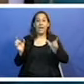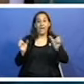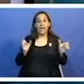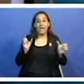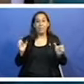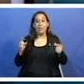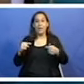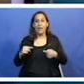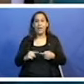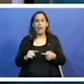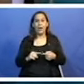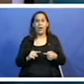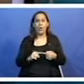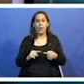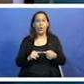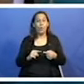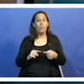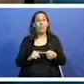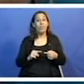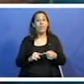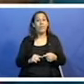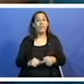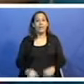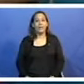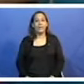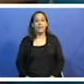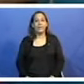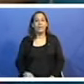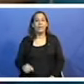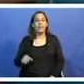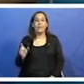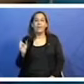Ler, saber, responder.